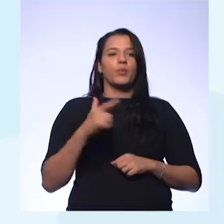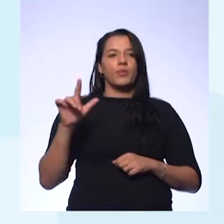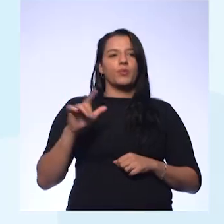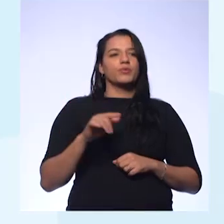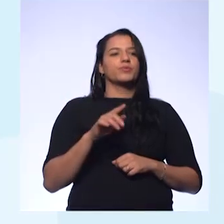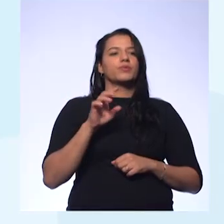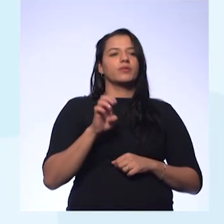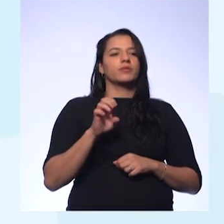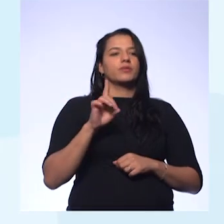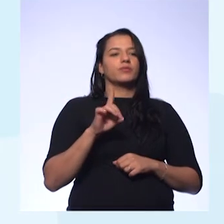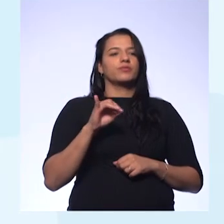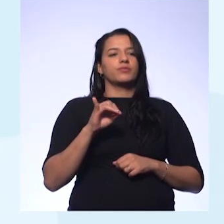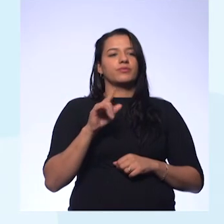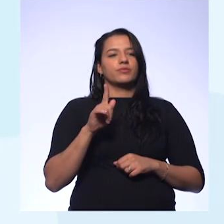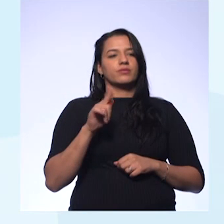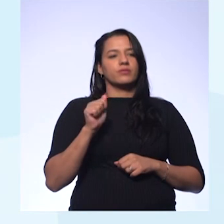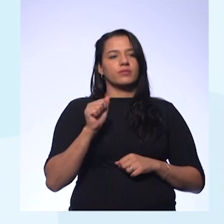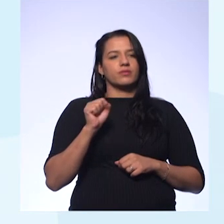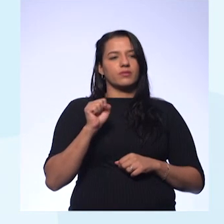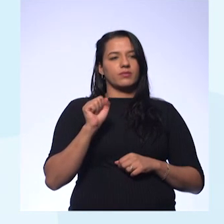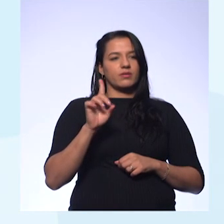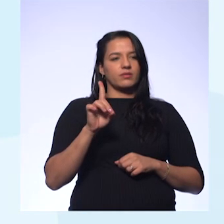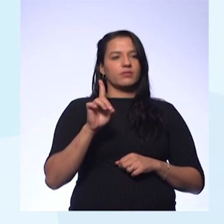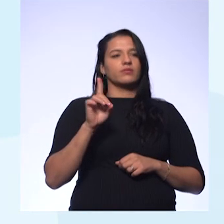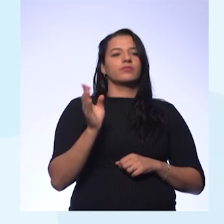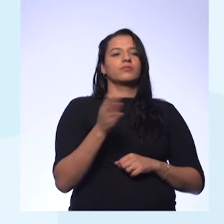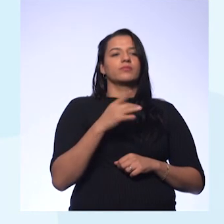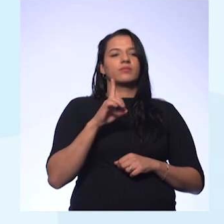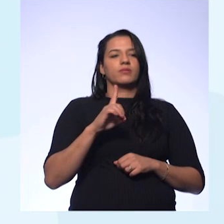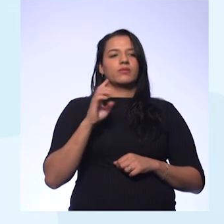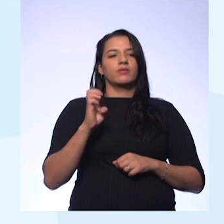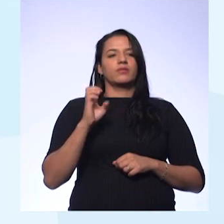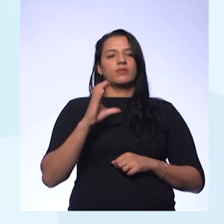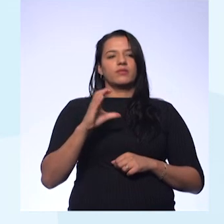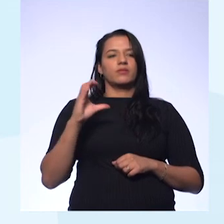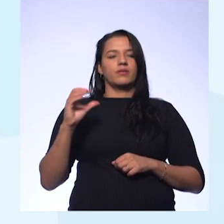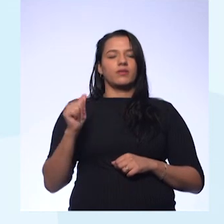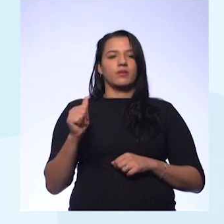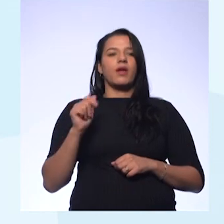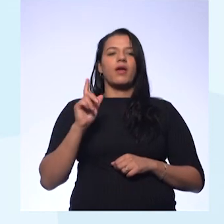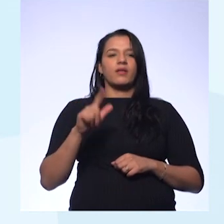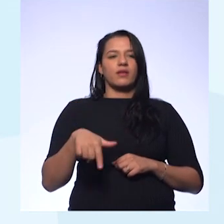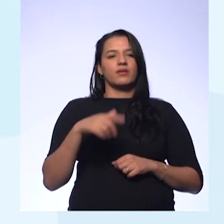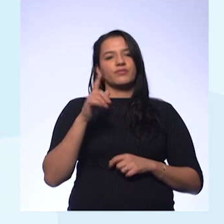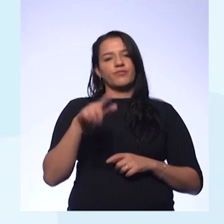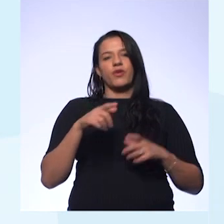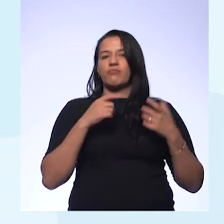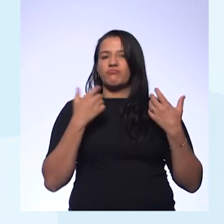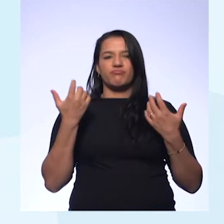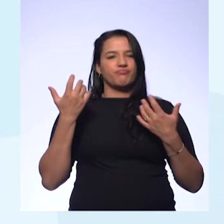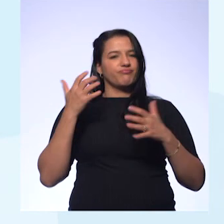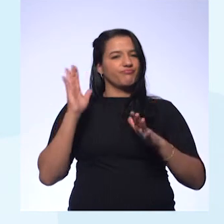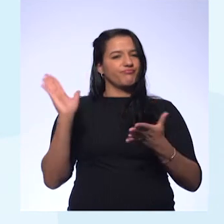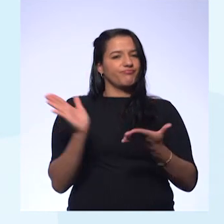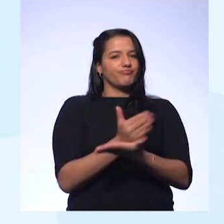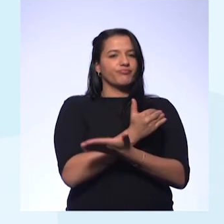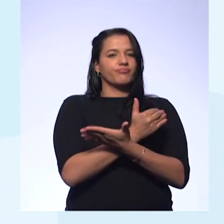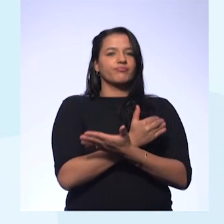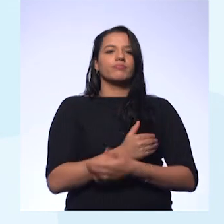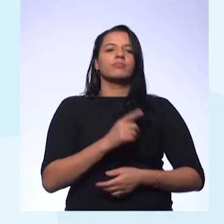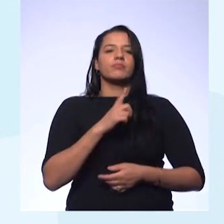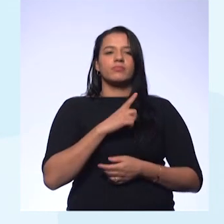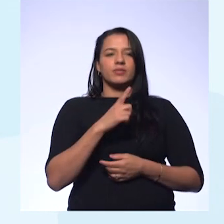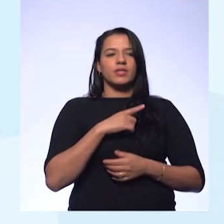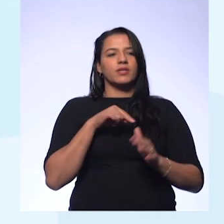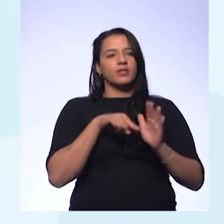dá uma olhadinha ali. O Edgar Dedecker, ele acha que o movimento foi um golpe. Ele defende, né, porque ele estudou, observou